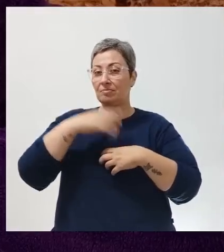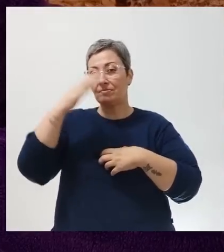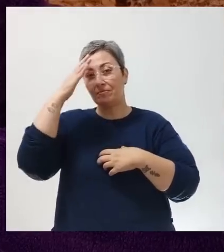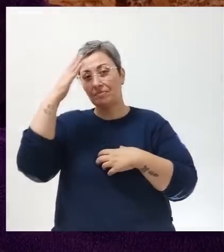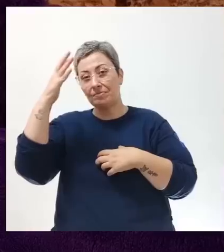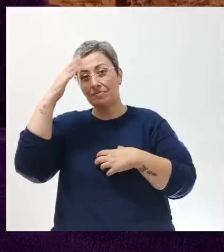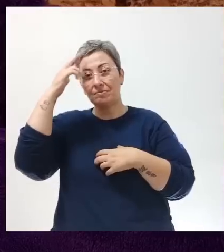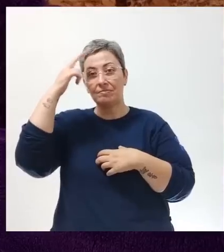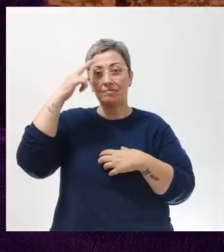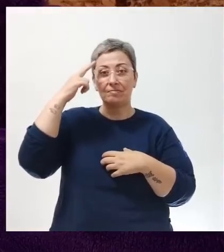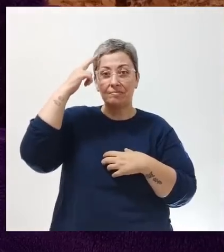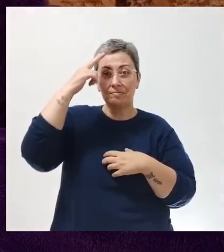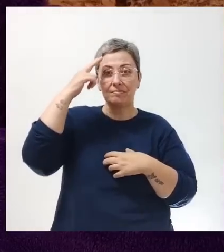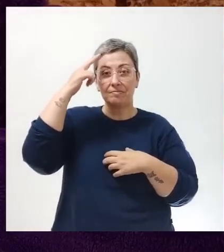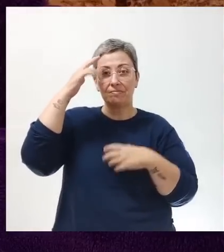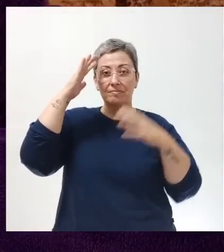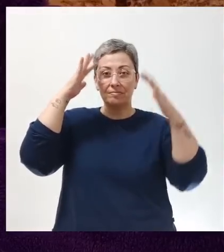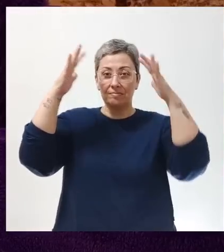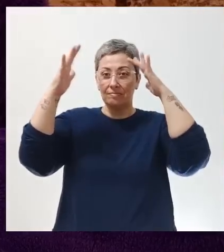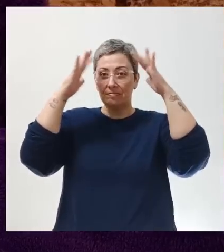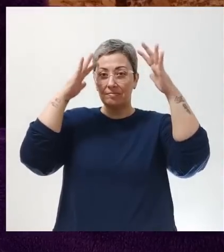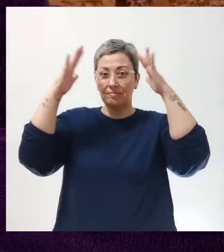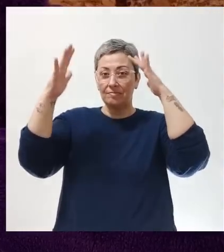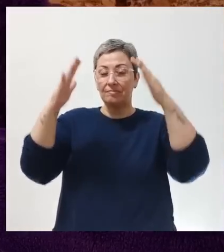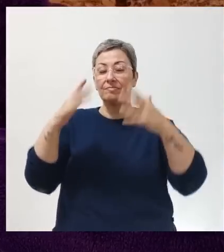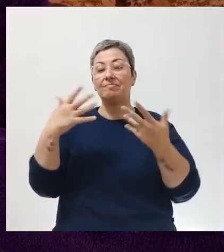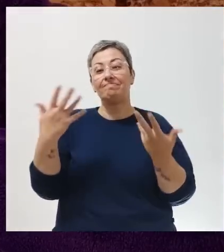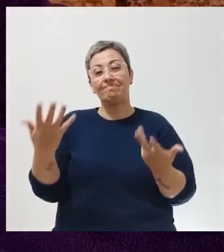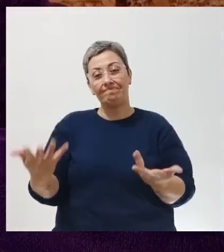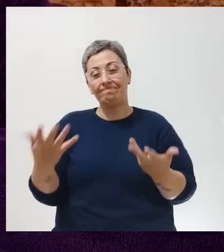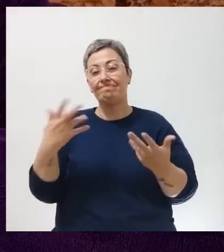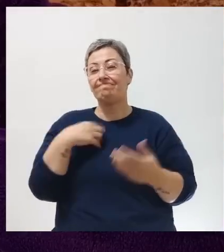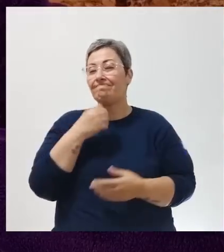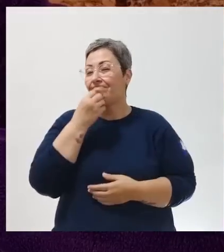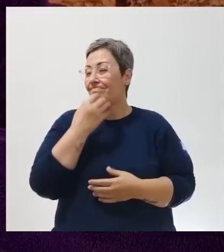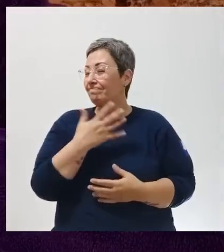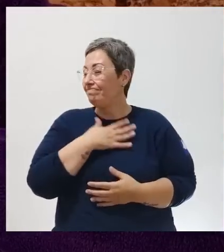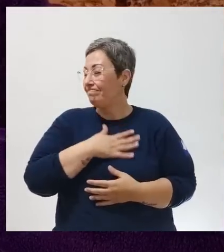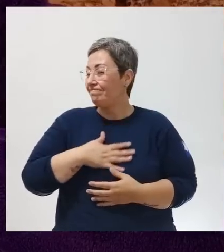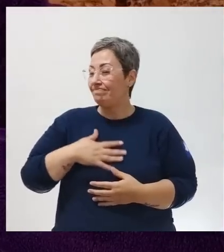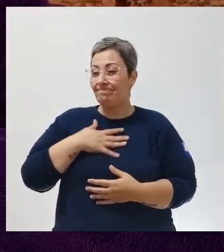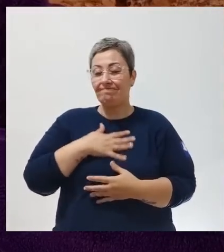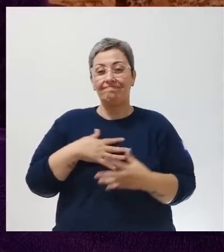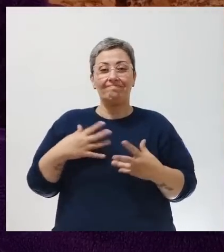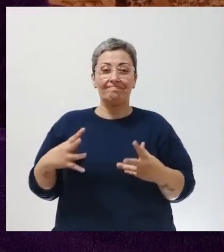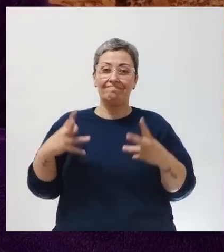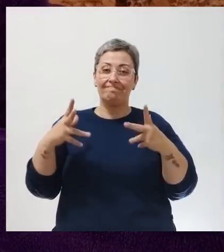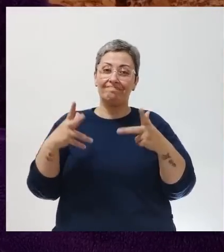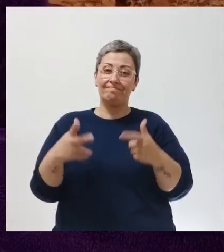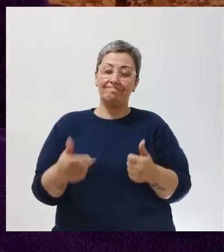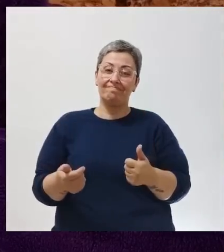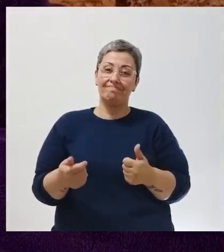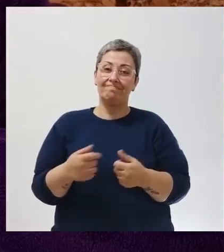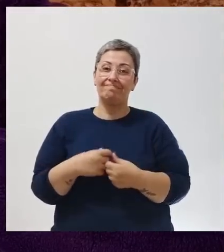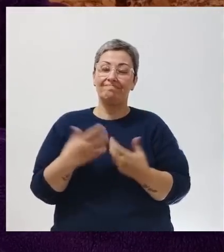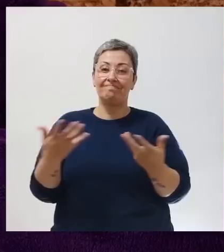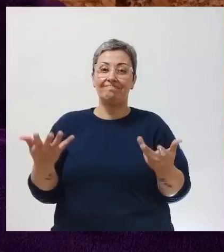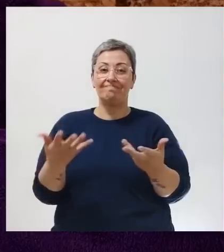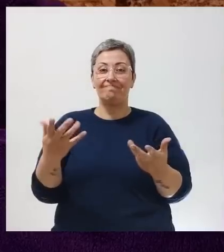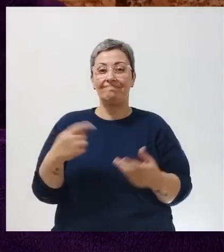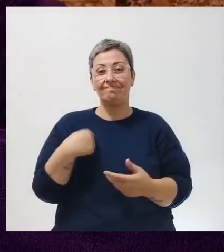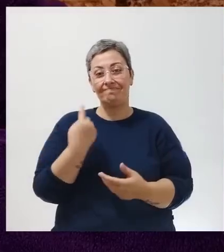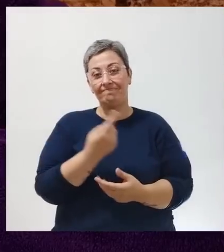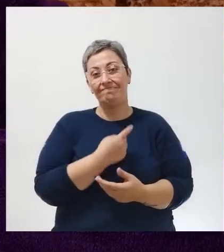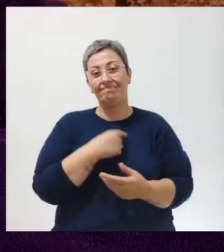sentir, imaginar, sonhar, refletir. Ah, que coisa boa tudo isso!